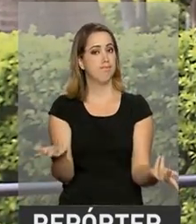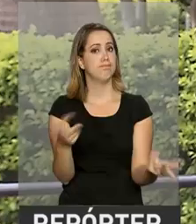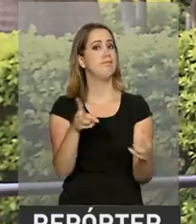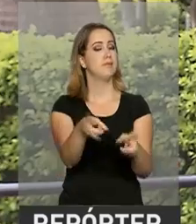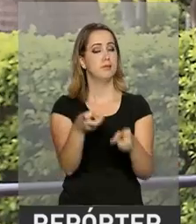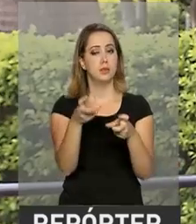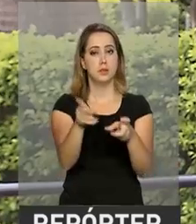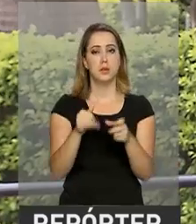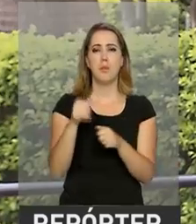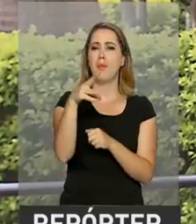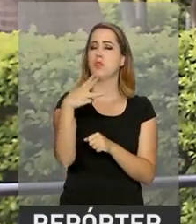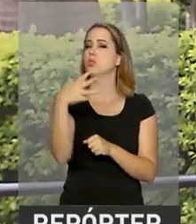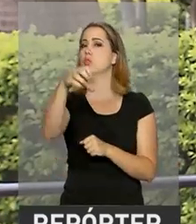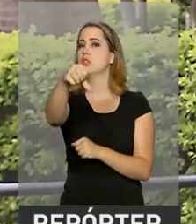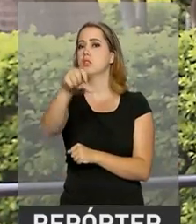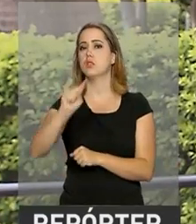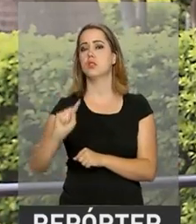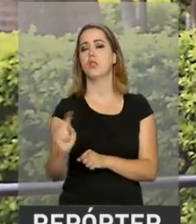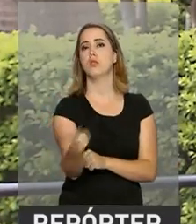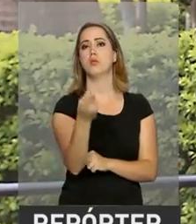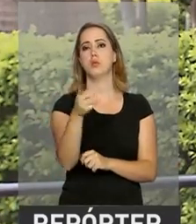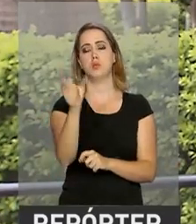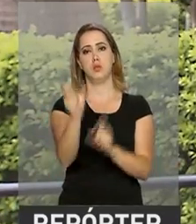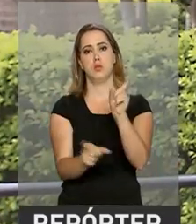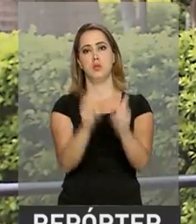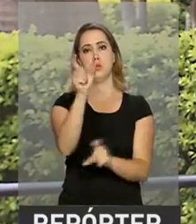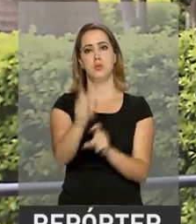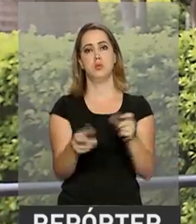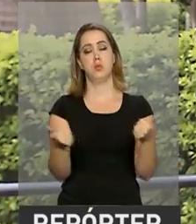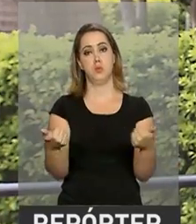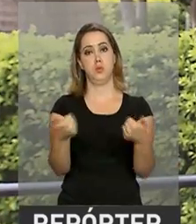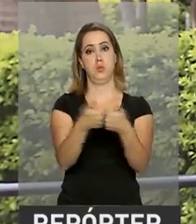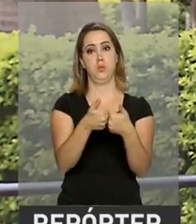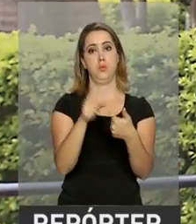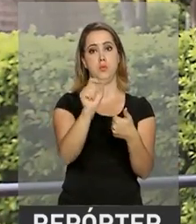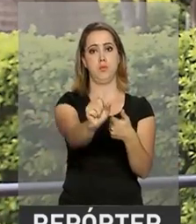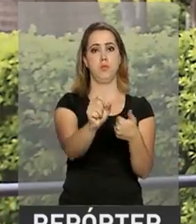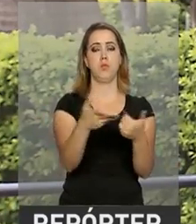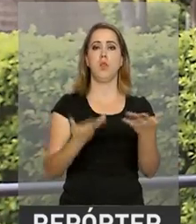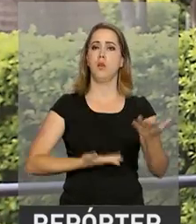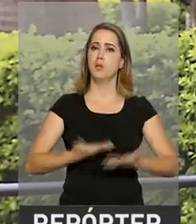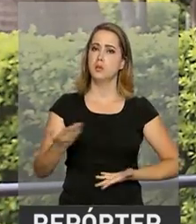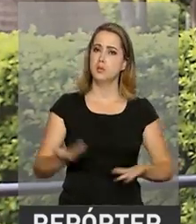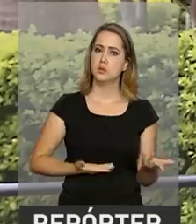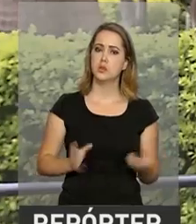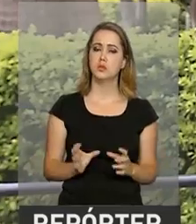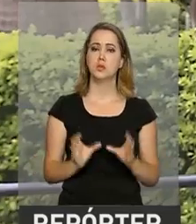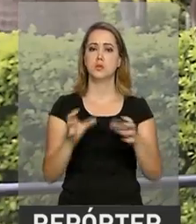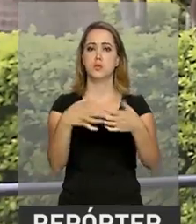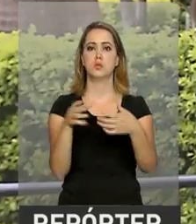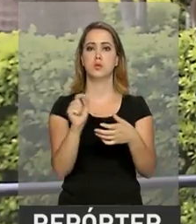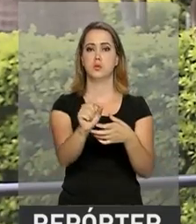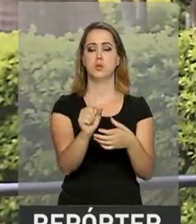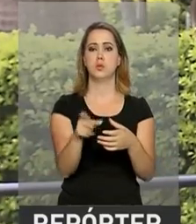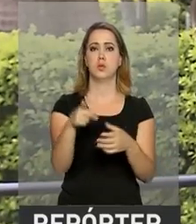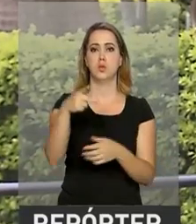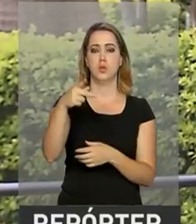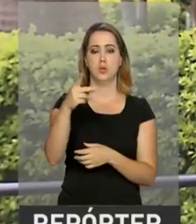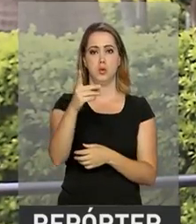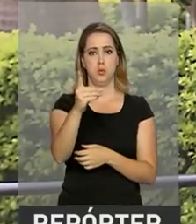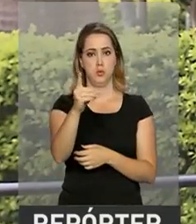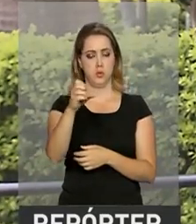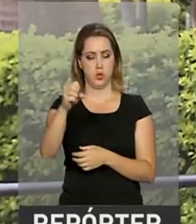é que mais de 39.000 pessoas sejam acompanhadas pelos serviços das centrais de penas alternativas